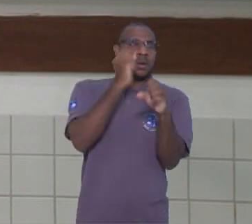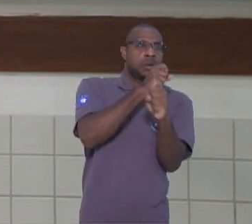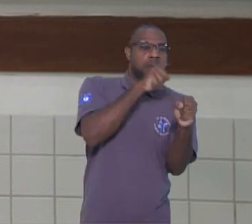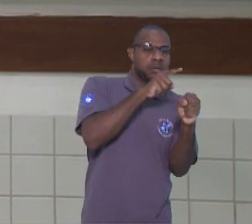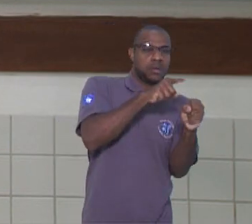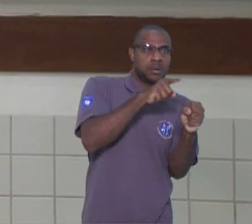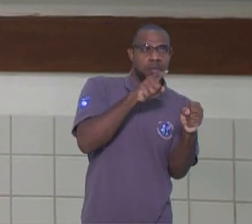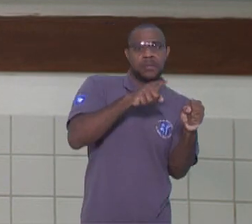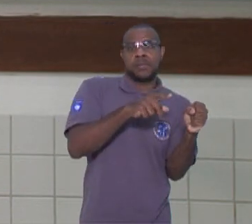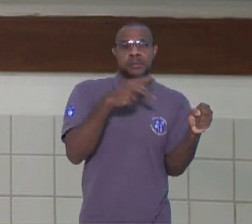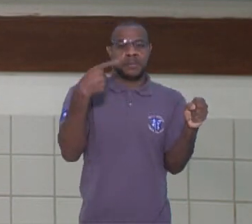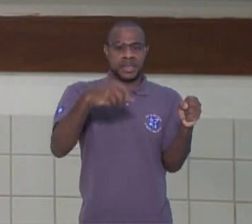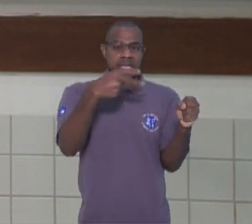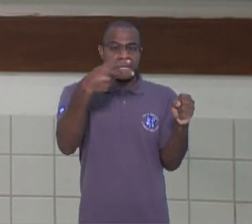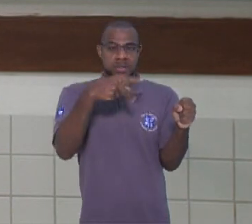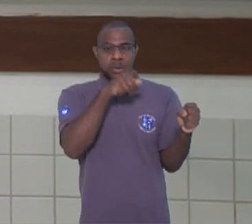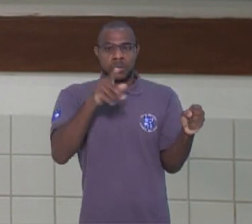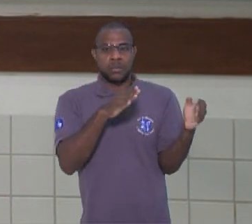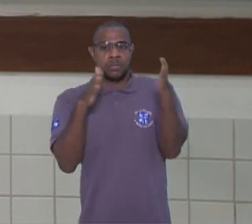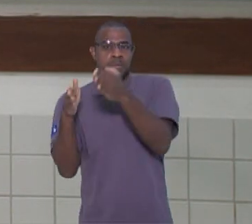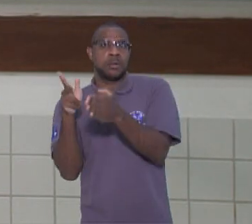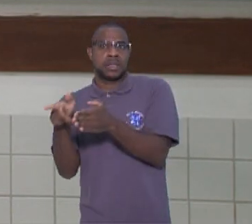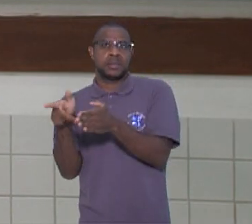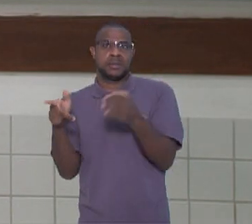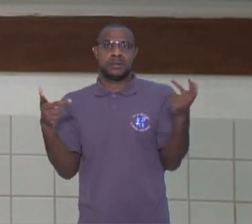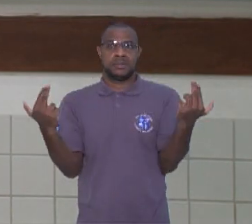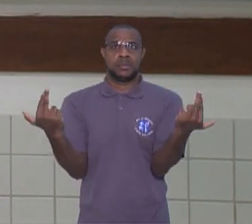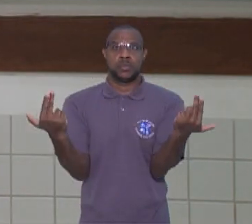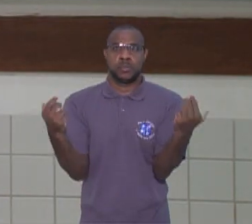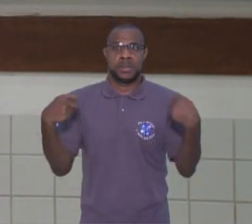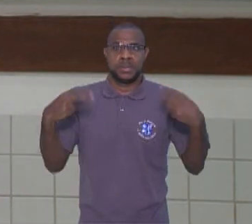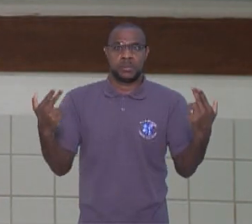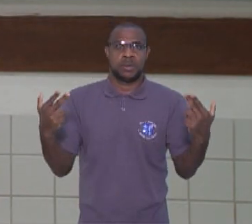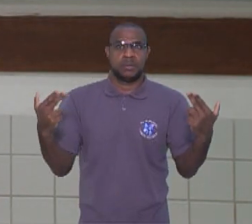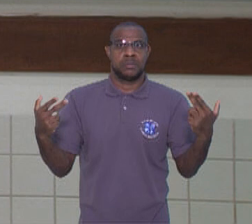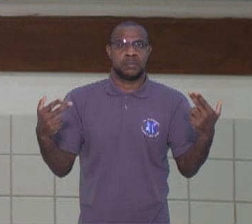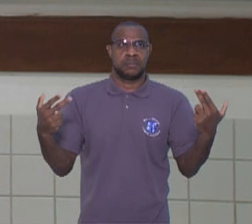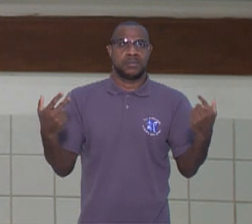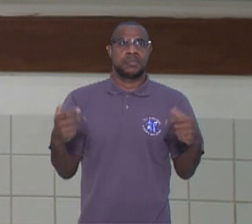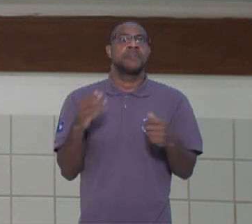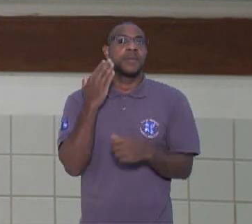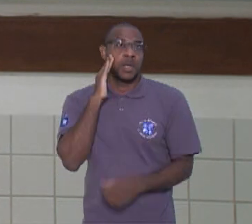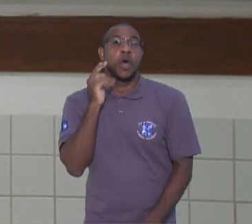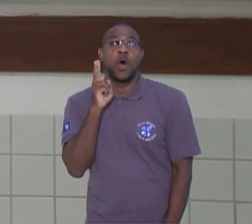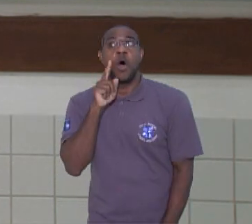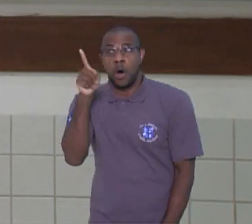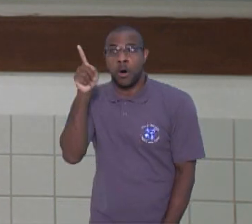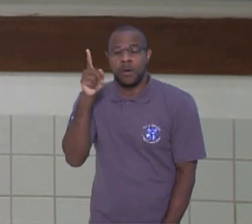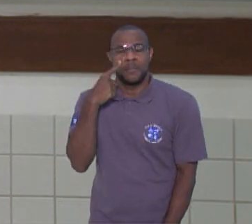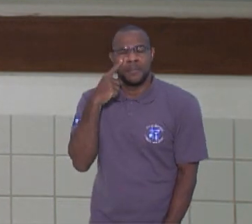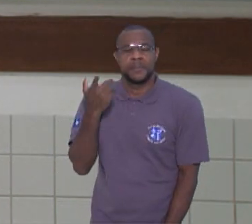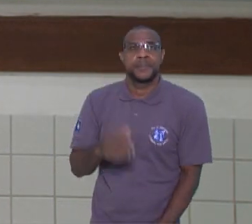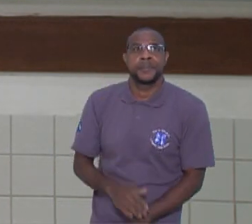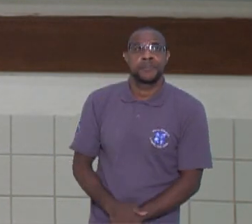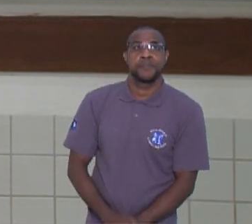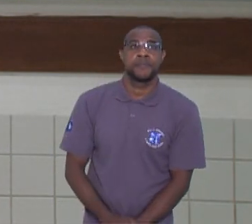membro, tem que ser igual ao que está no segundo membro. Ok? Bom, vamos ver aqui um